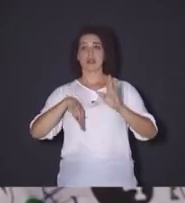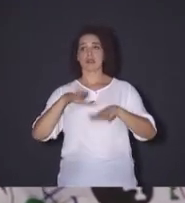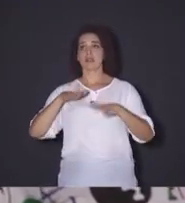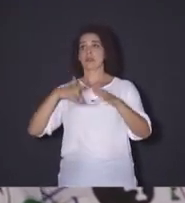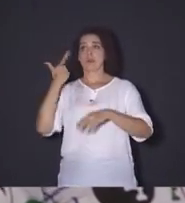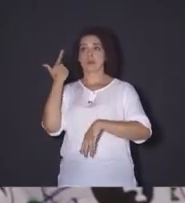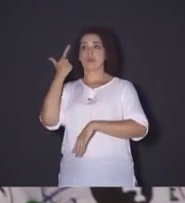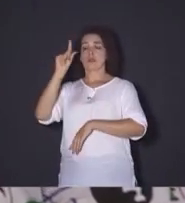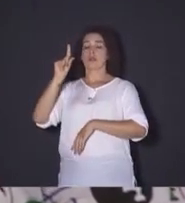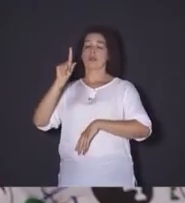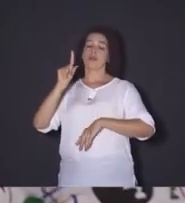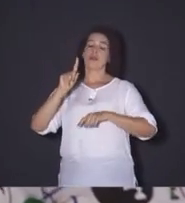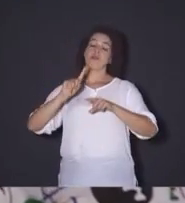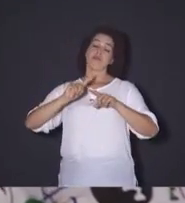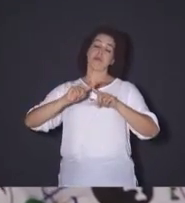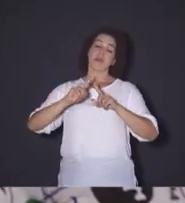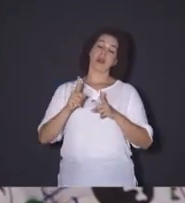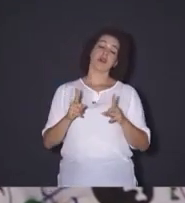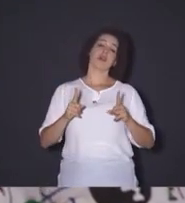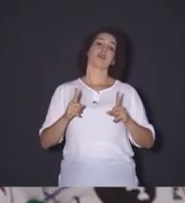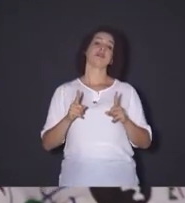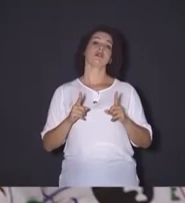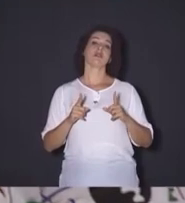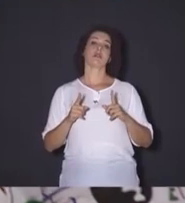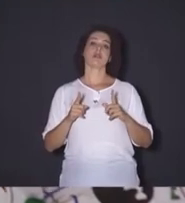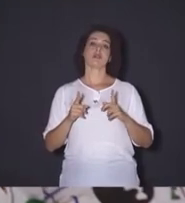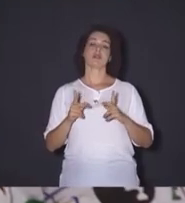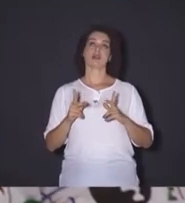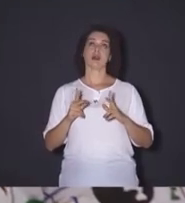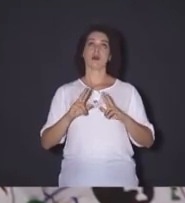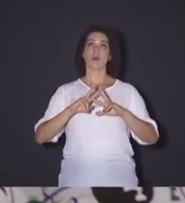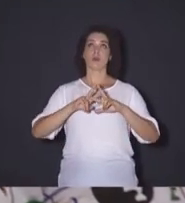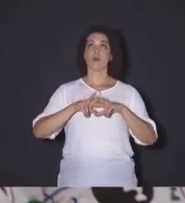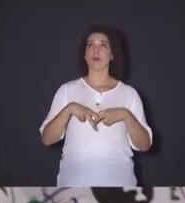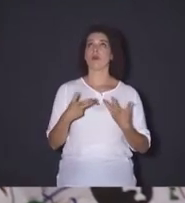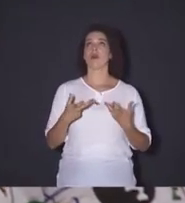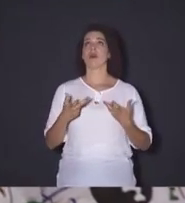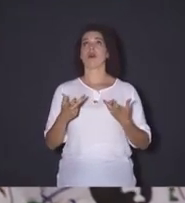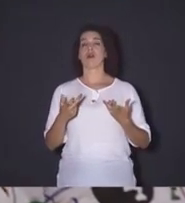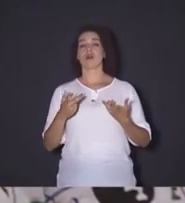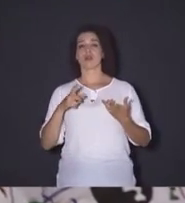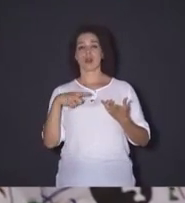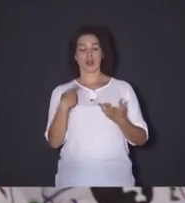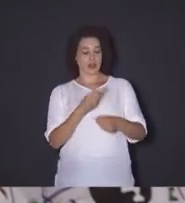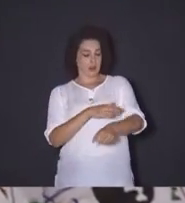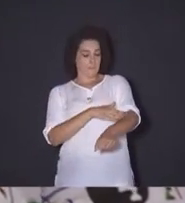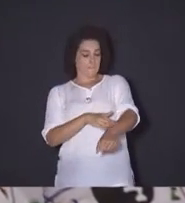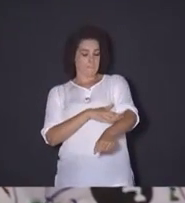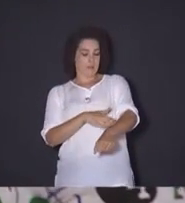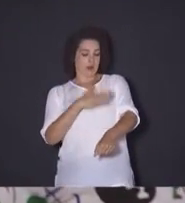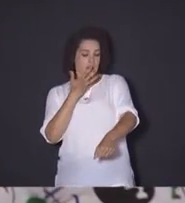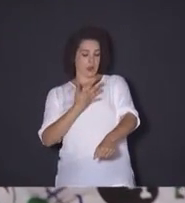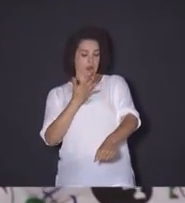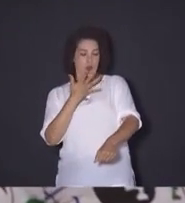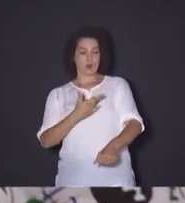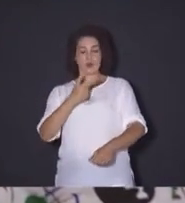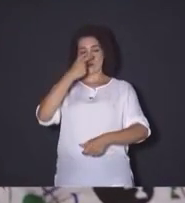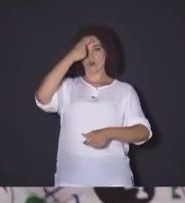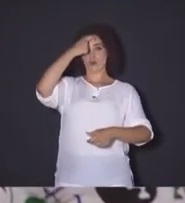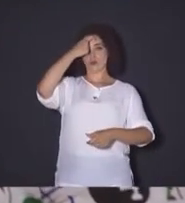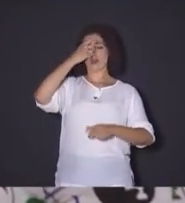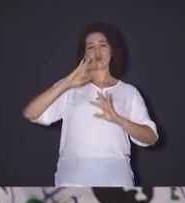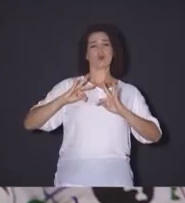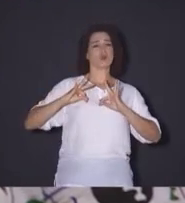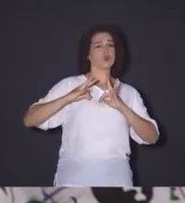que a gente não é pela pela texto dá né da nossa pele pela nossa consciência por tudo